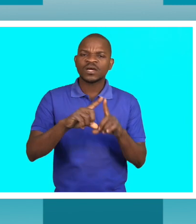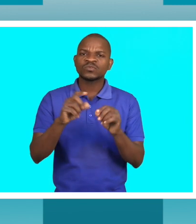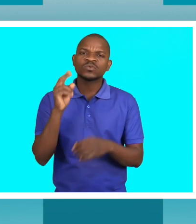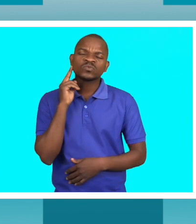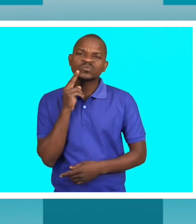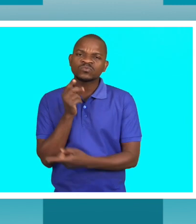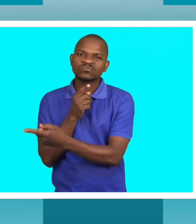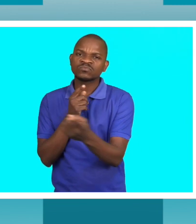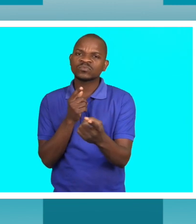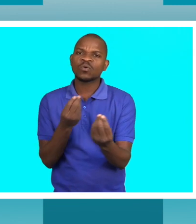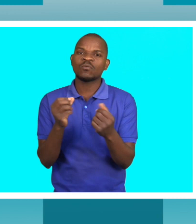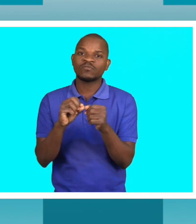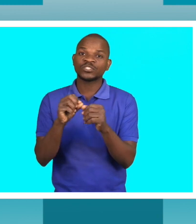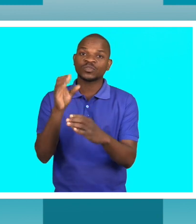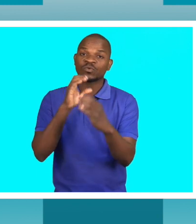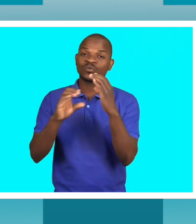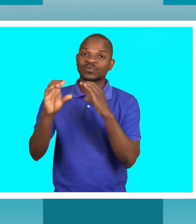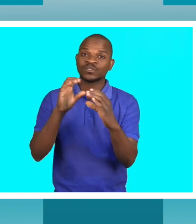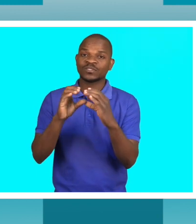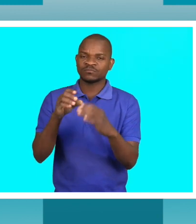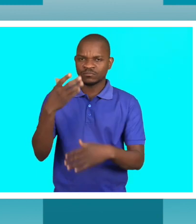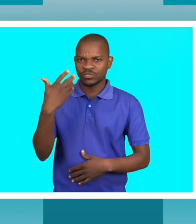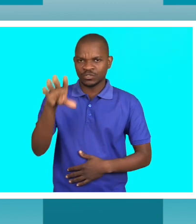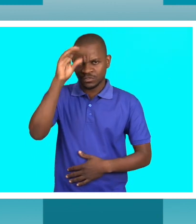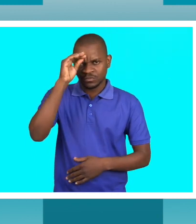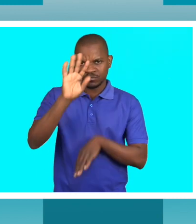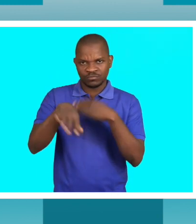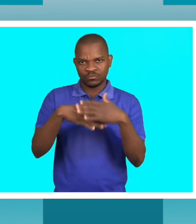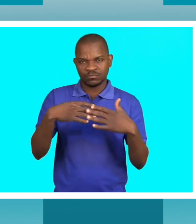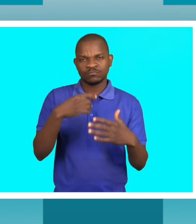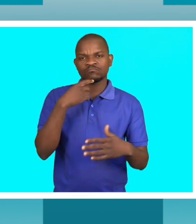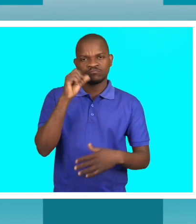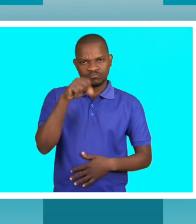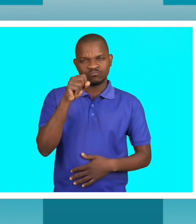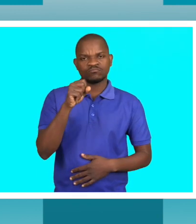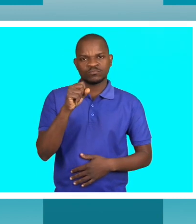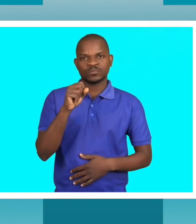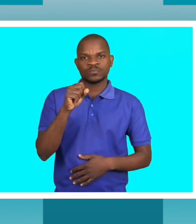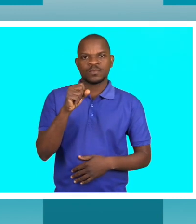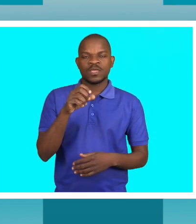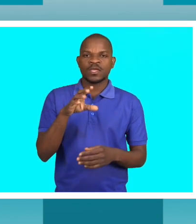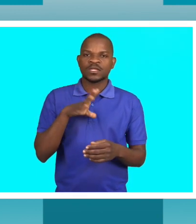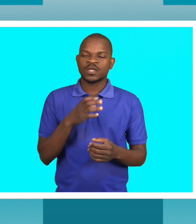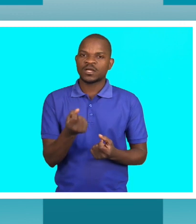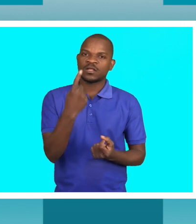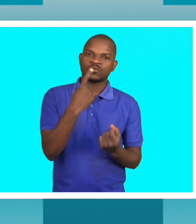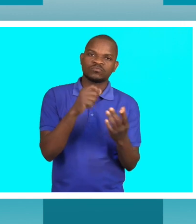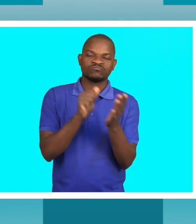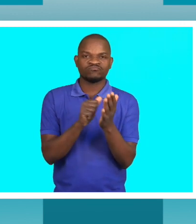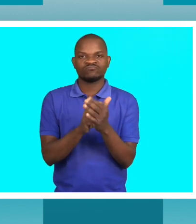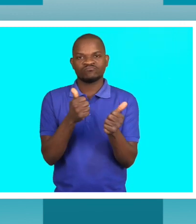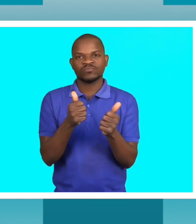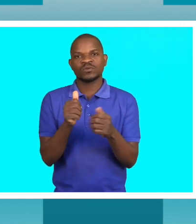aos surdos, professor, como é que tem sido a comunicação? Já entende um pouco de língua de sinais? Falo com eles de língua de sinais e eles, é um dado momento de curisme,